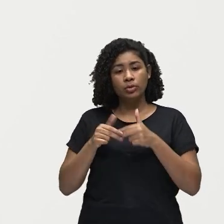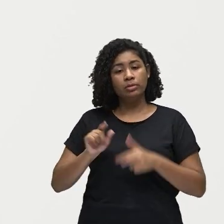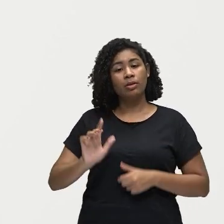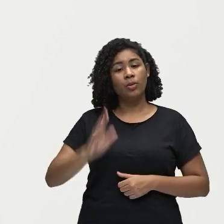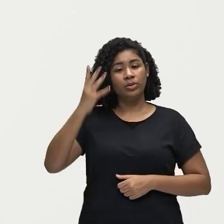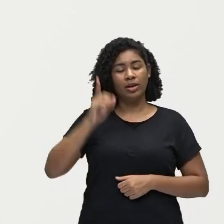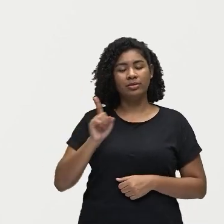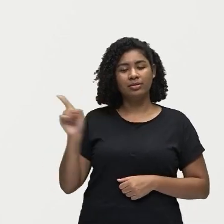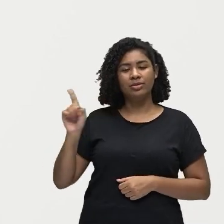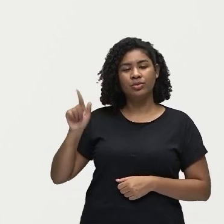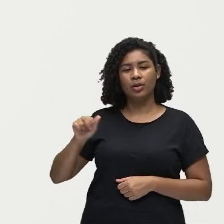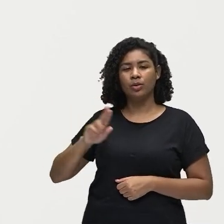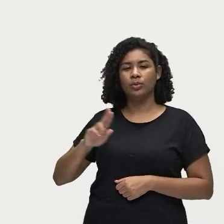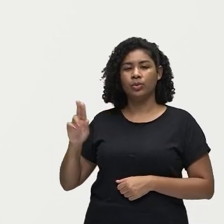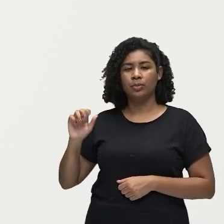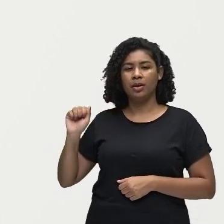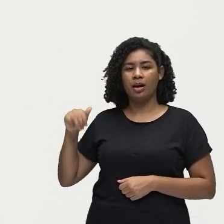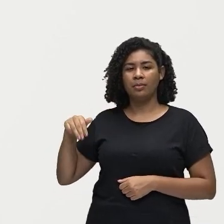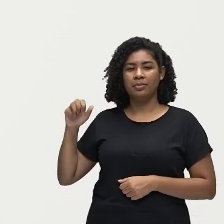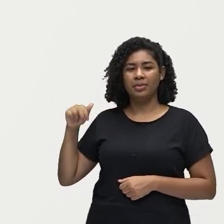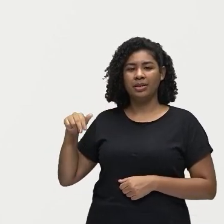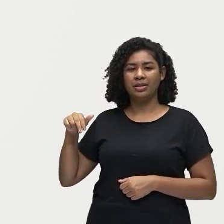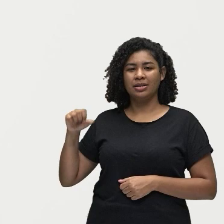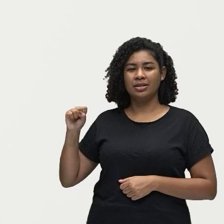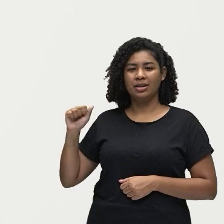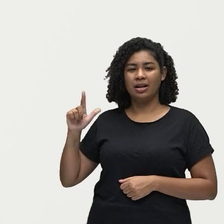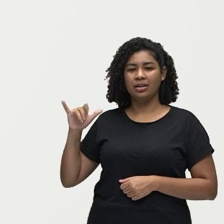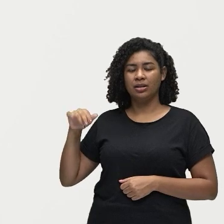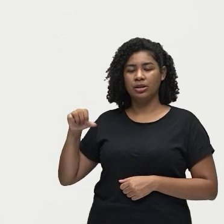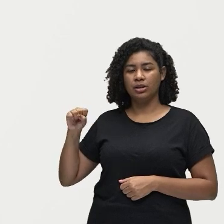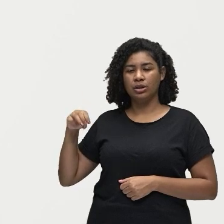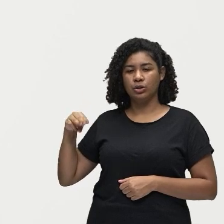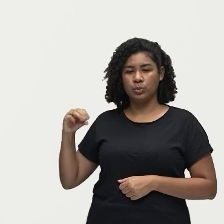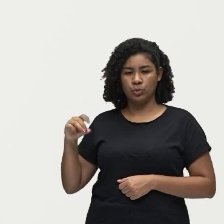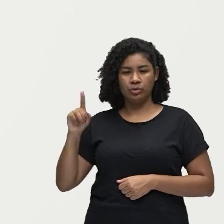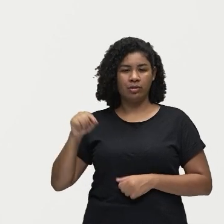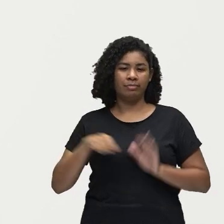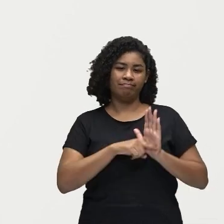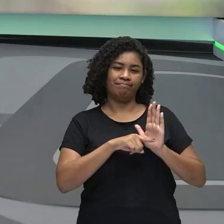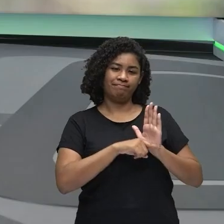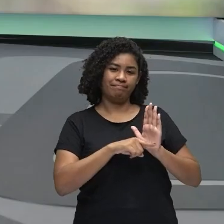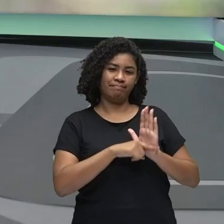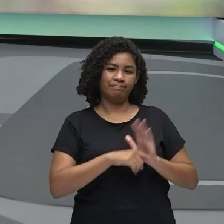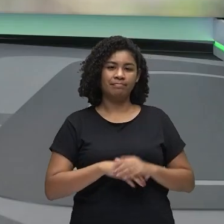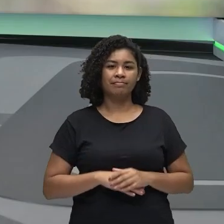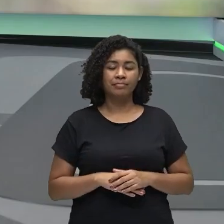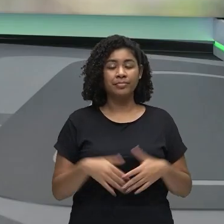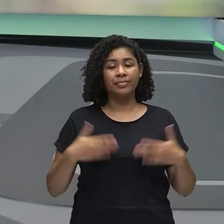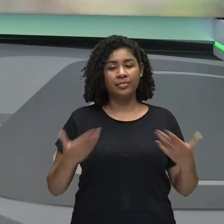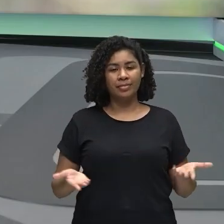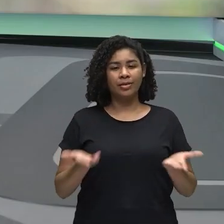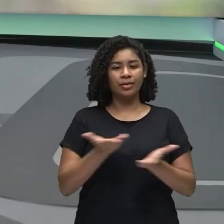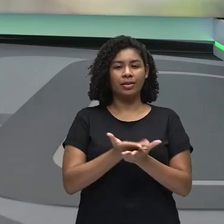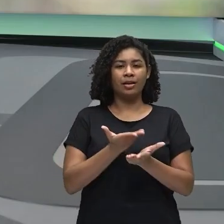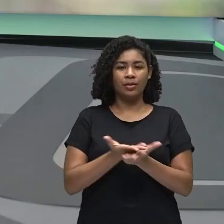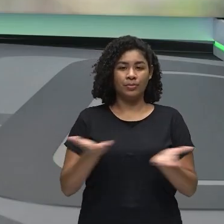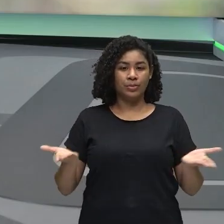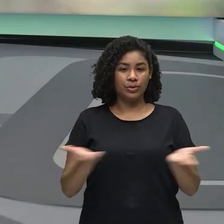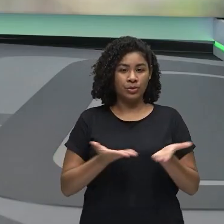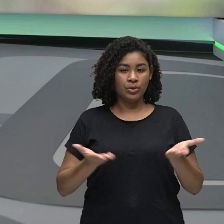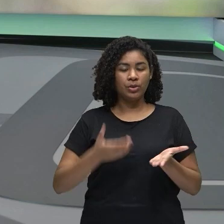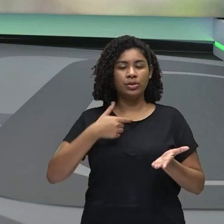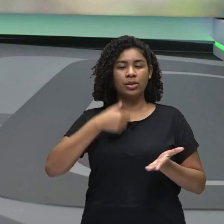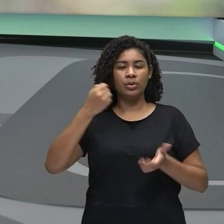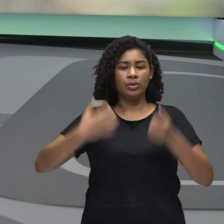gente tem uma relação desarmônica. E então, nessa aula, a gente falou